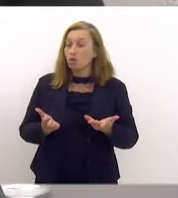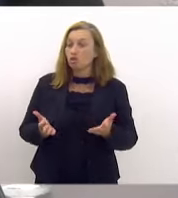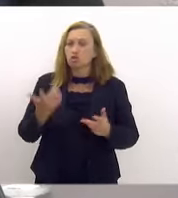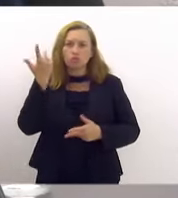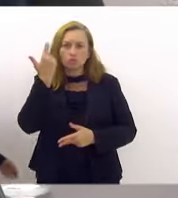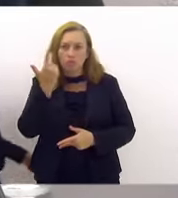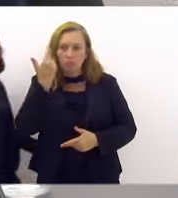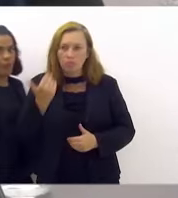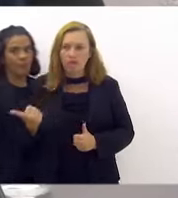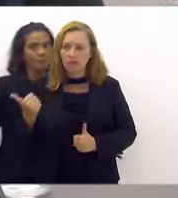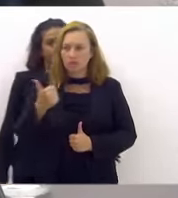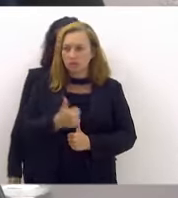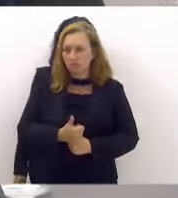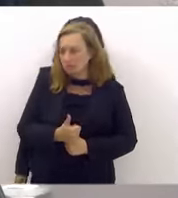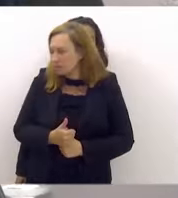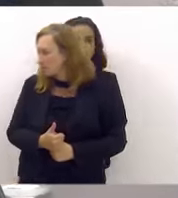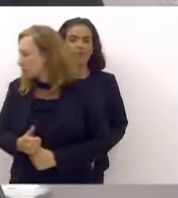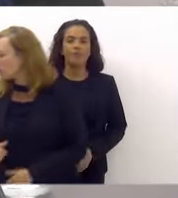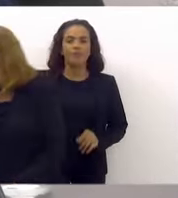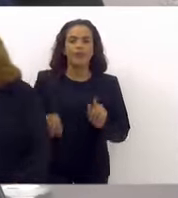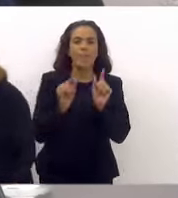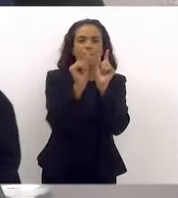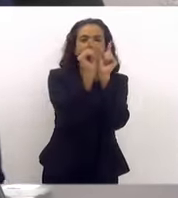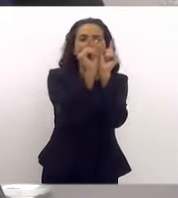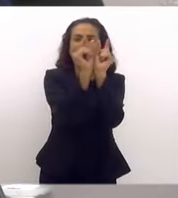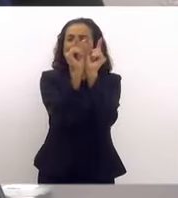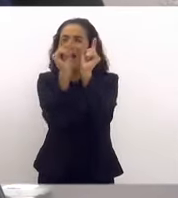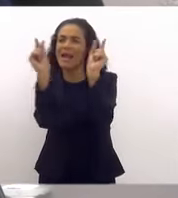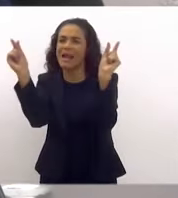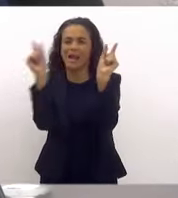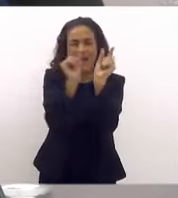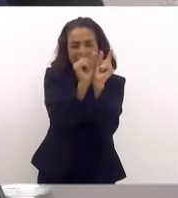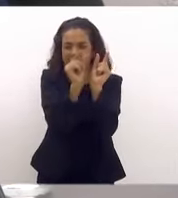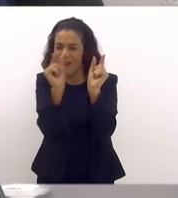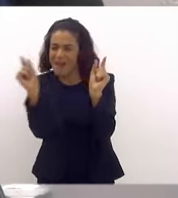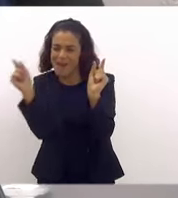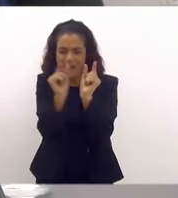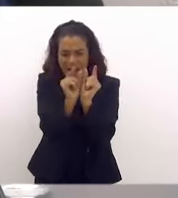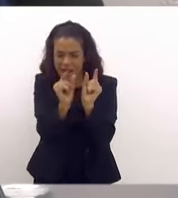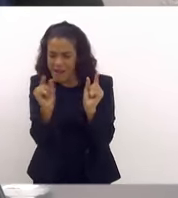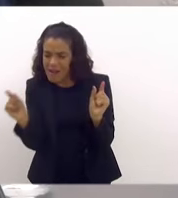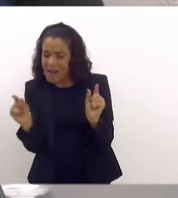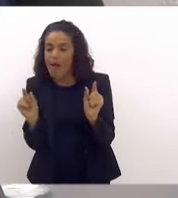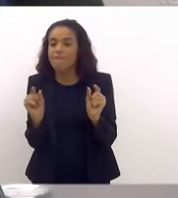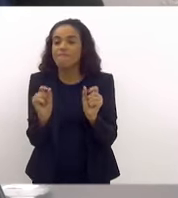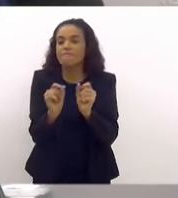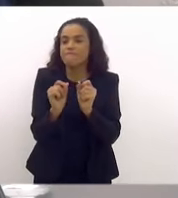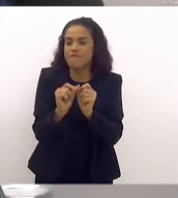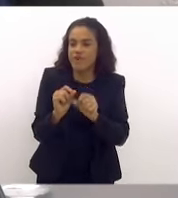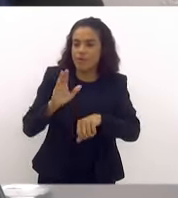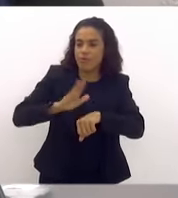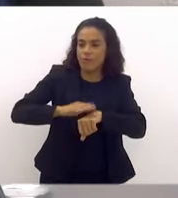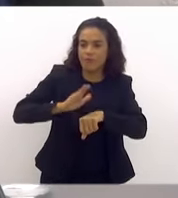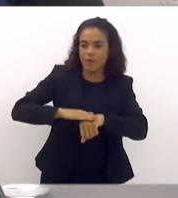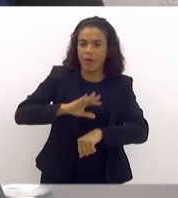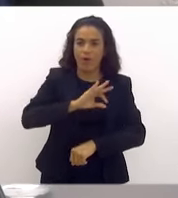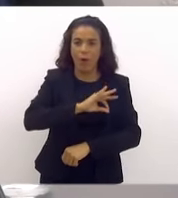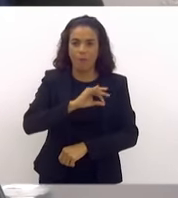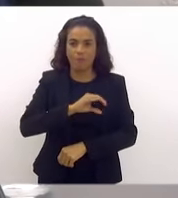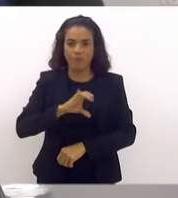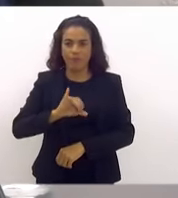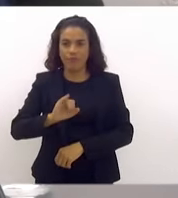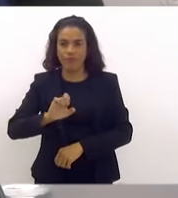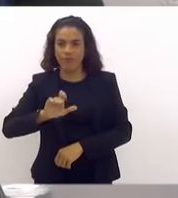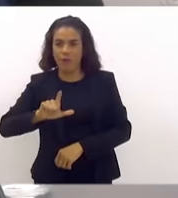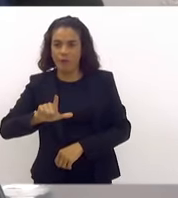normalmente mosaicos fotográficos que são e produzidos pela Polícia Civil eh as fotografias